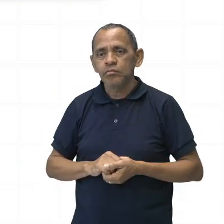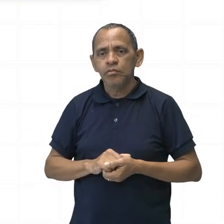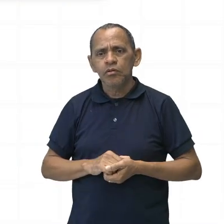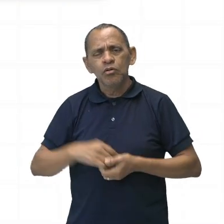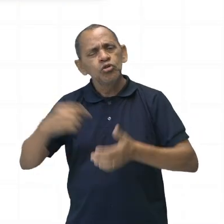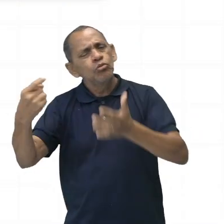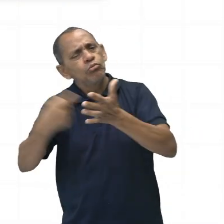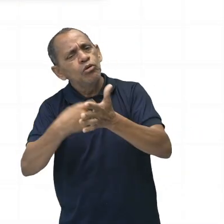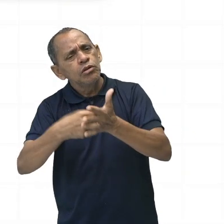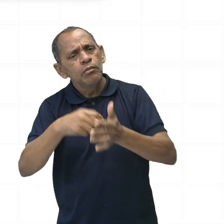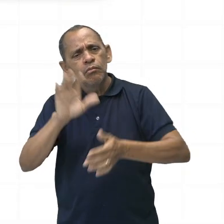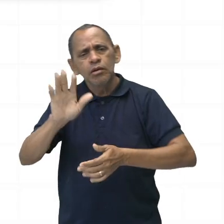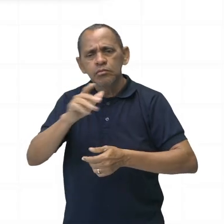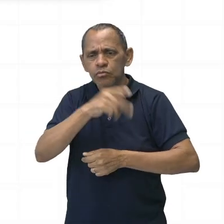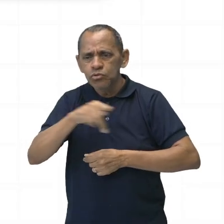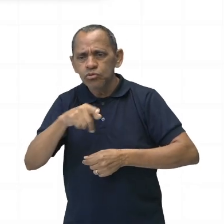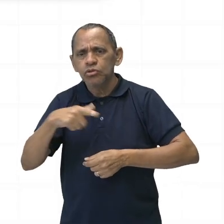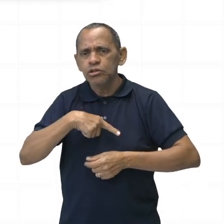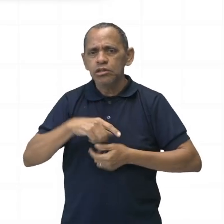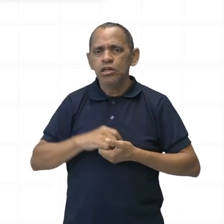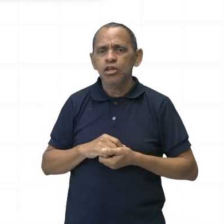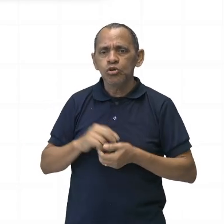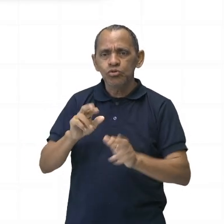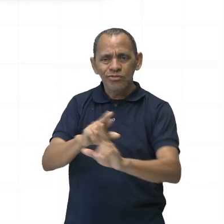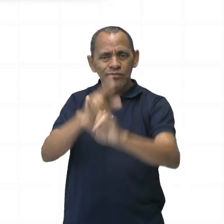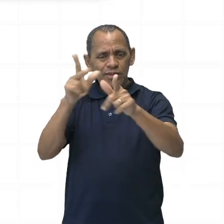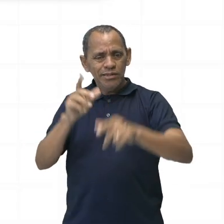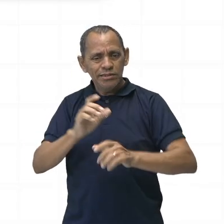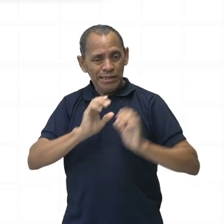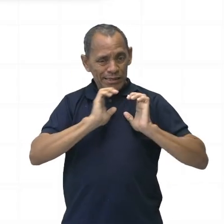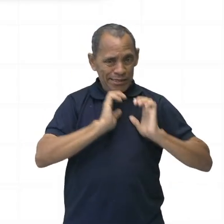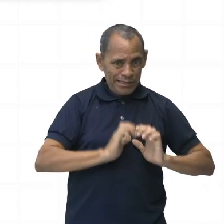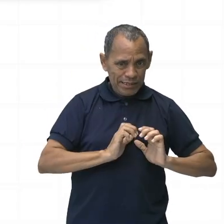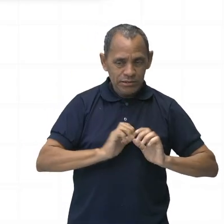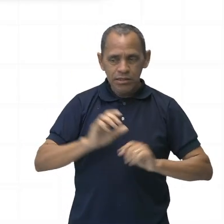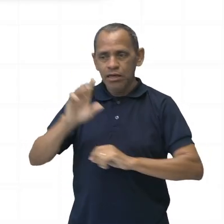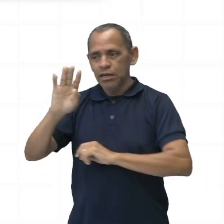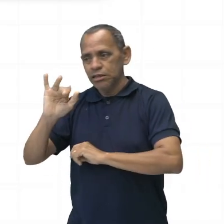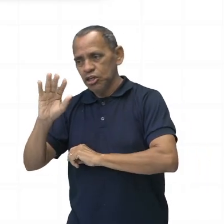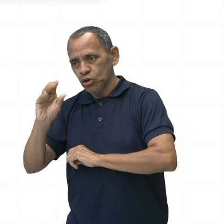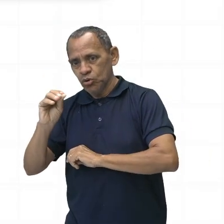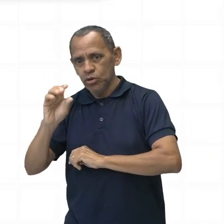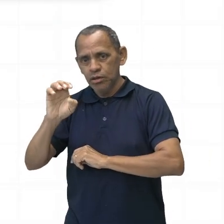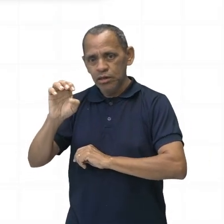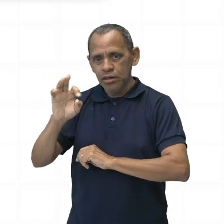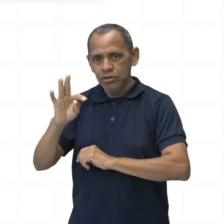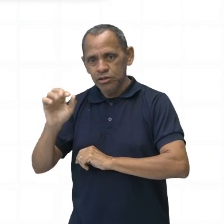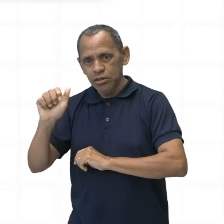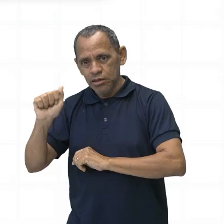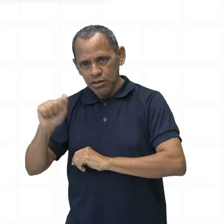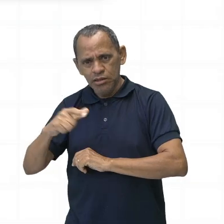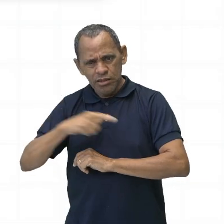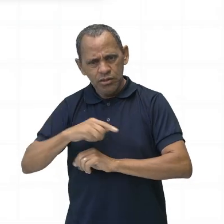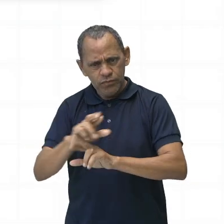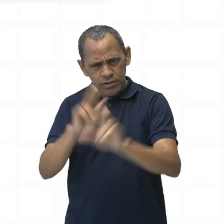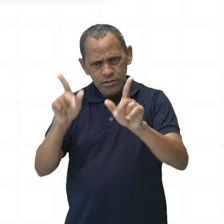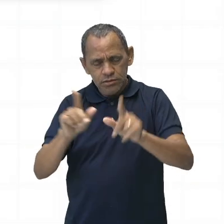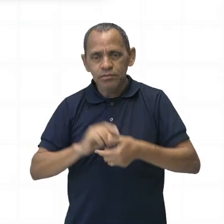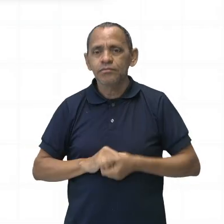Bem, a bioética, ela difere da ética, da moral e